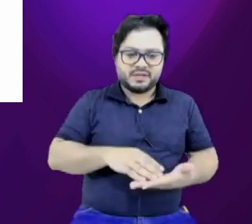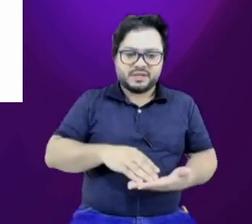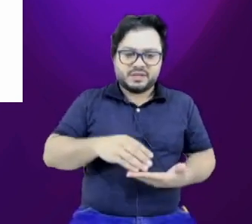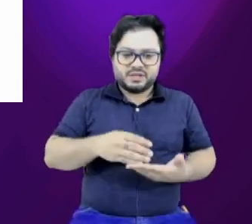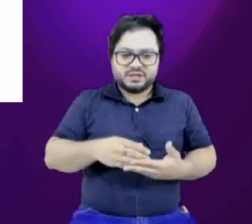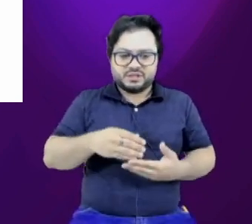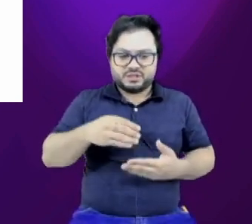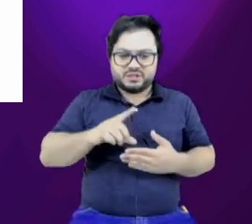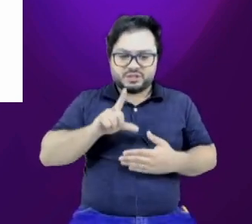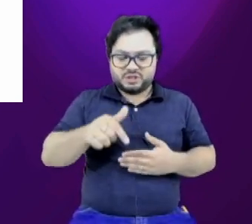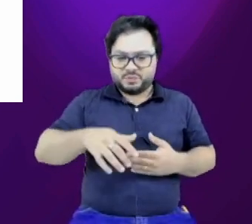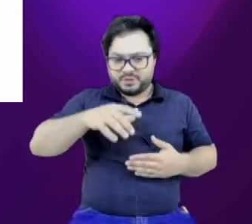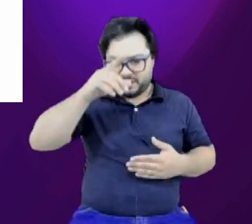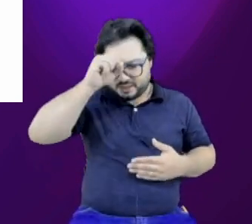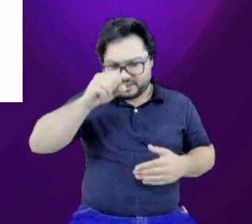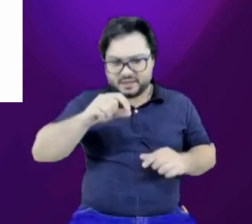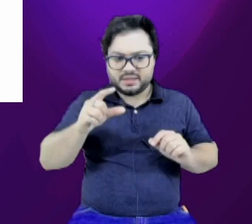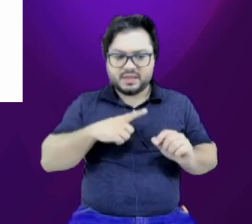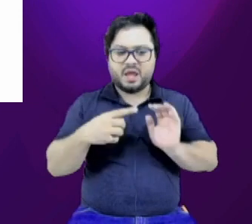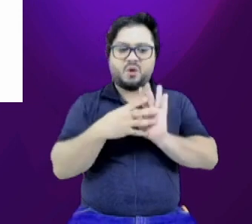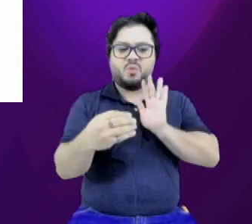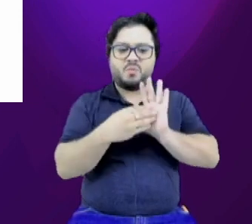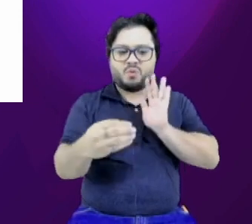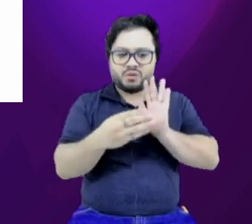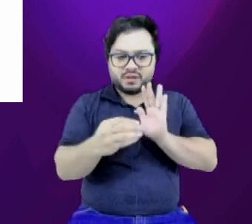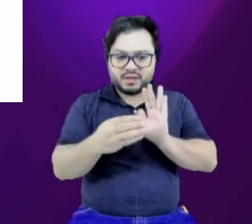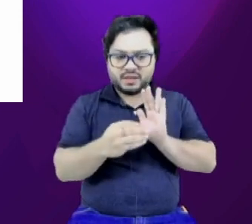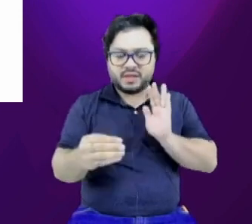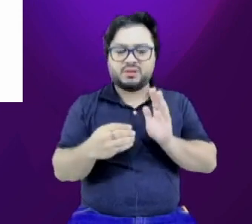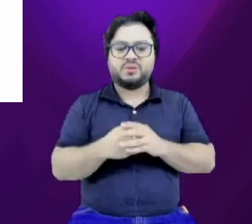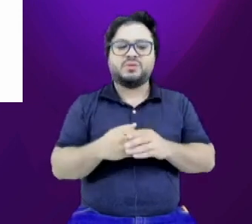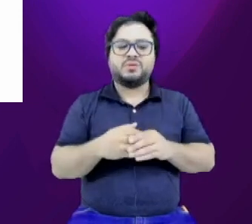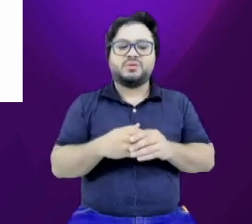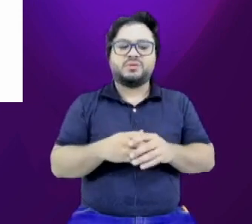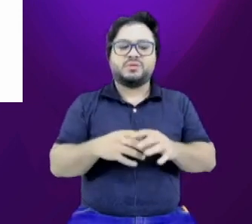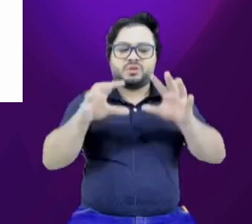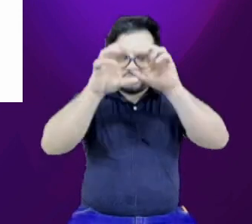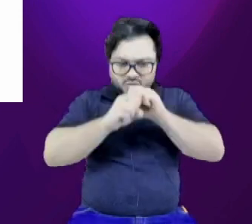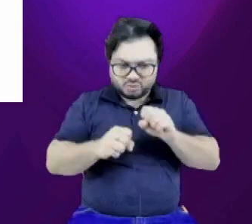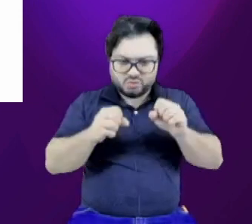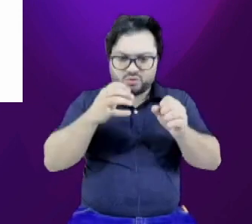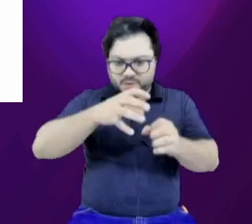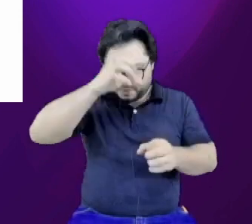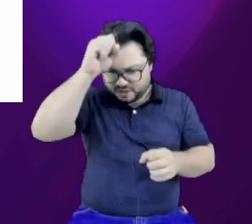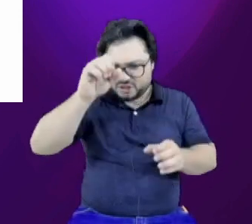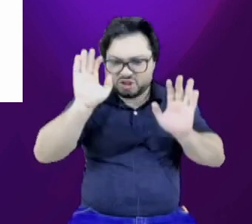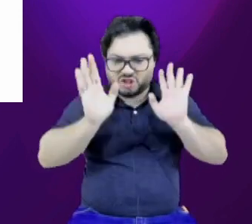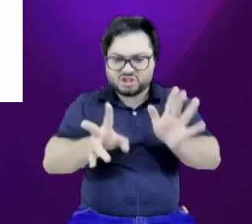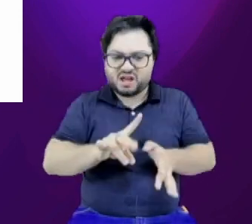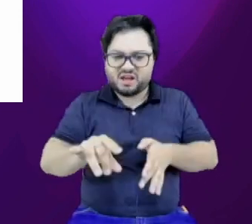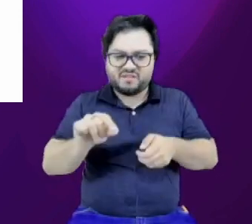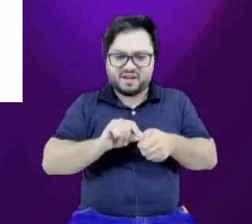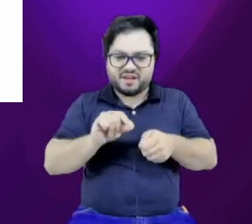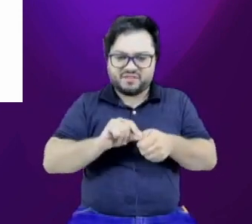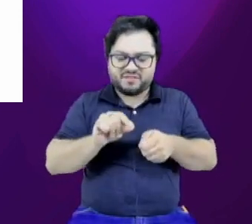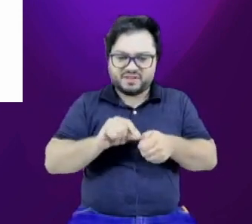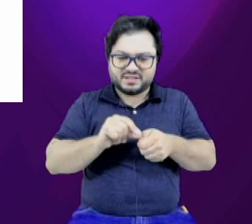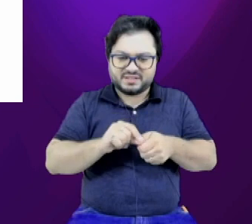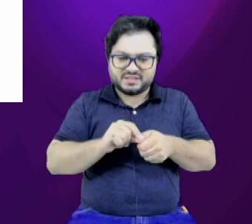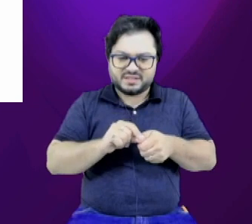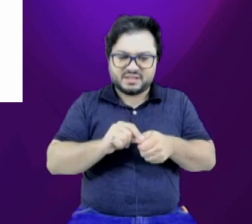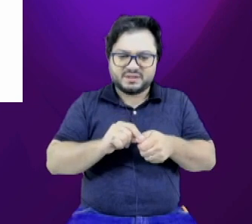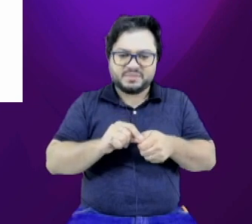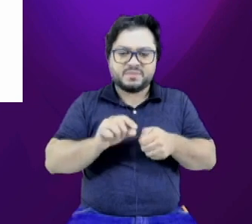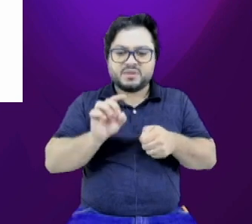já temos, é um modelo onde você já vai fazer a avaliação